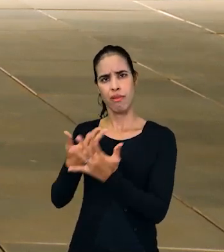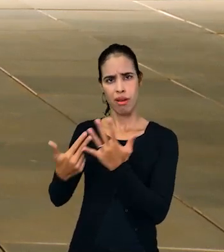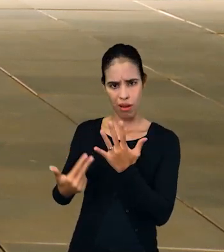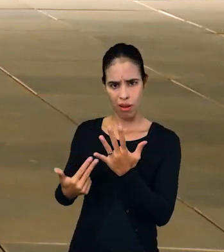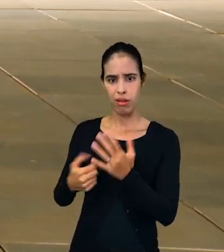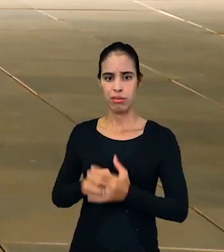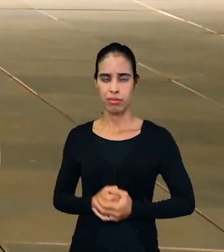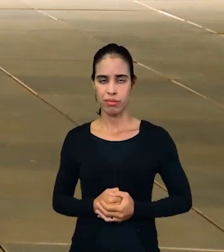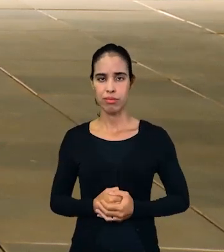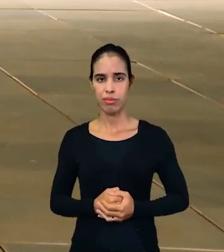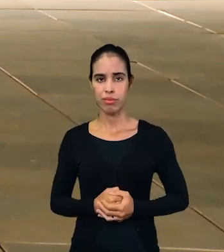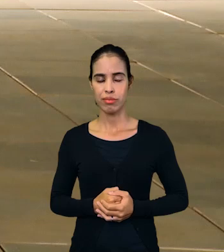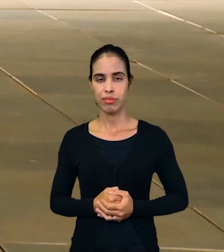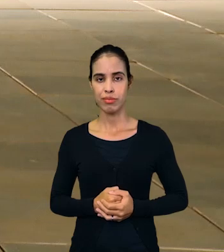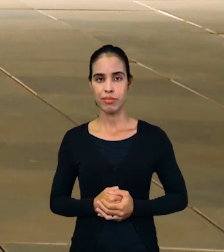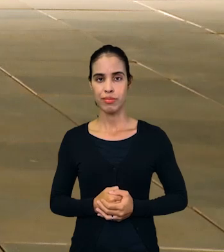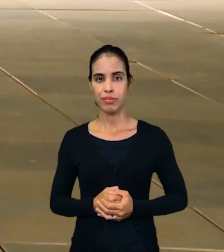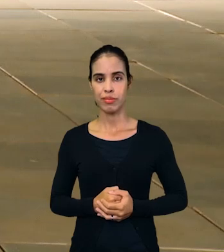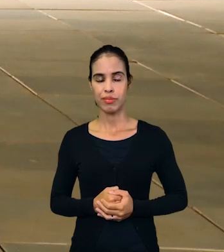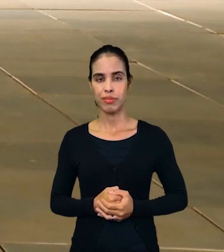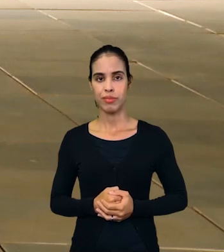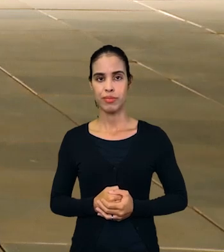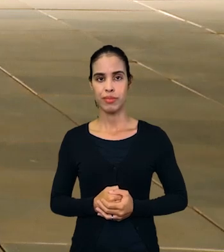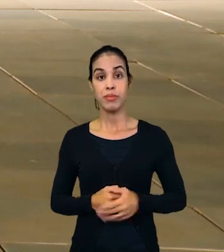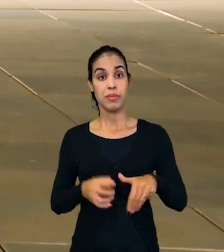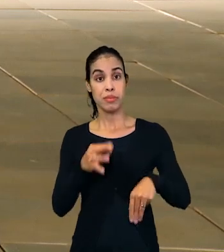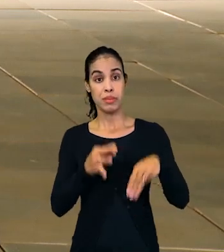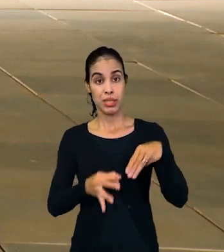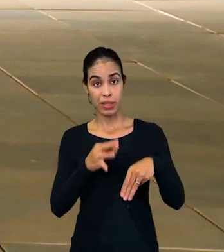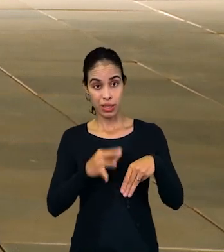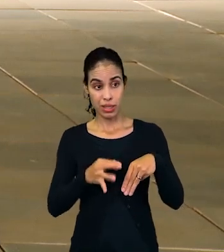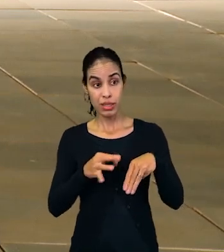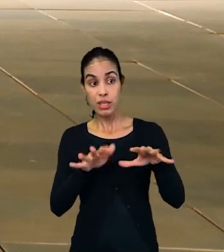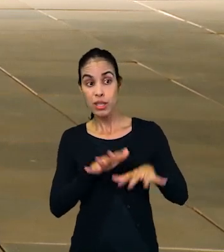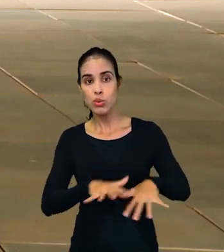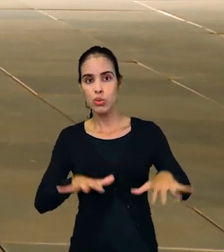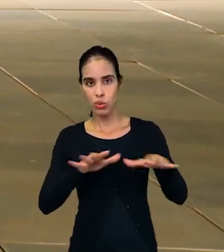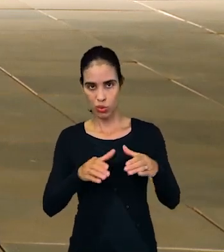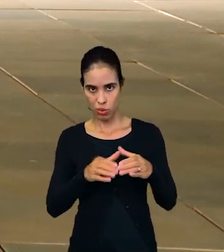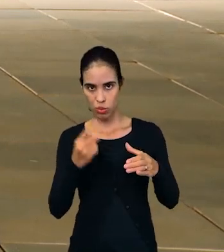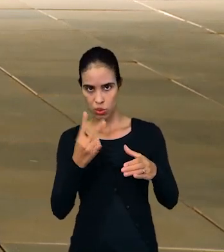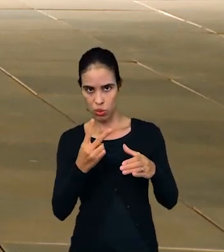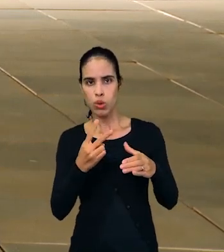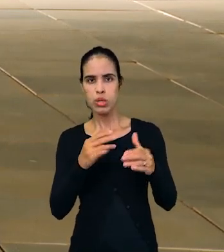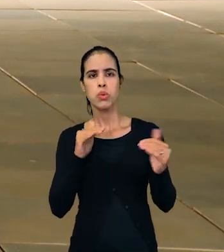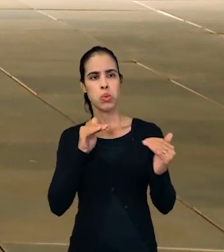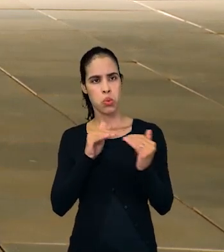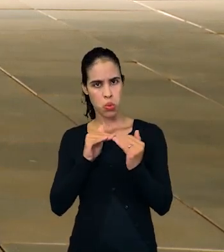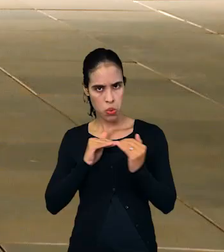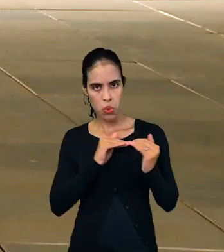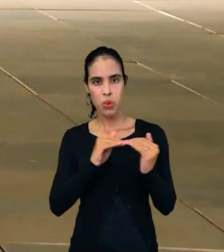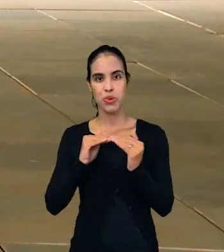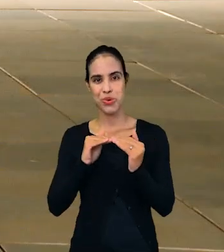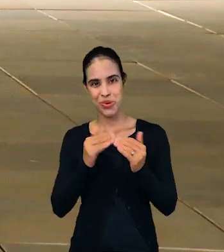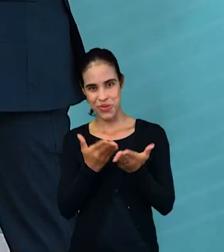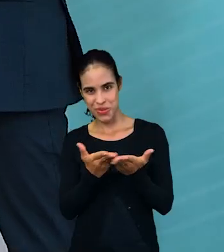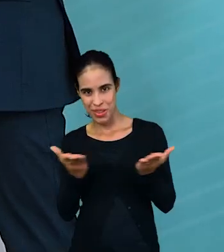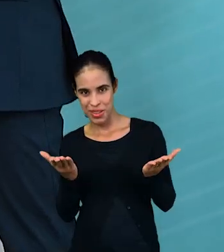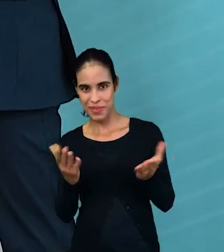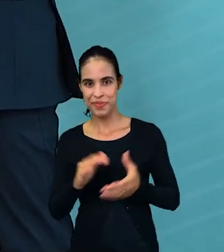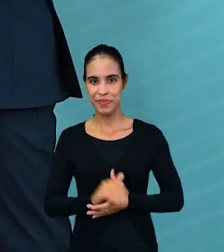arcabouço jurídico tutelado pela legislação. As demais ministras da segunda turma acompanharam o